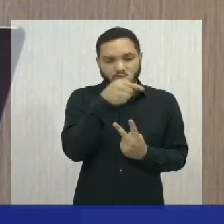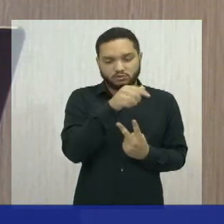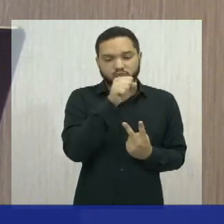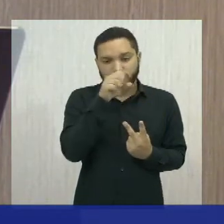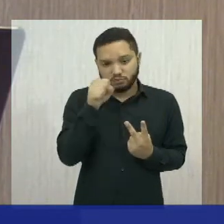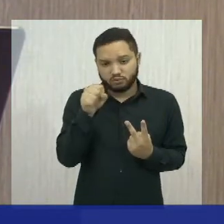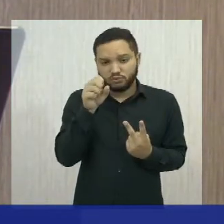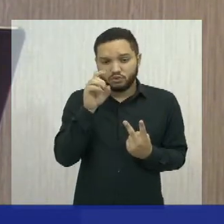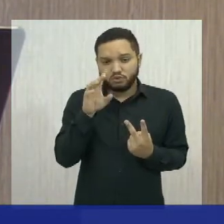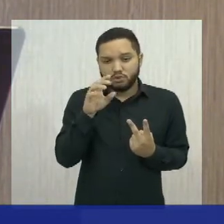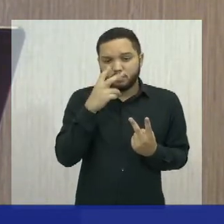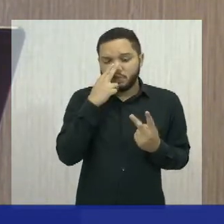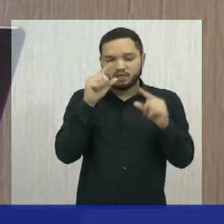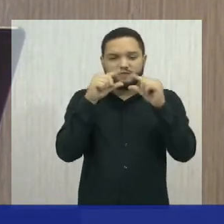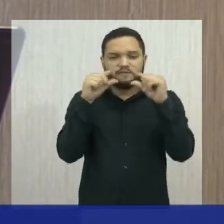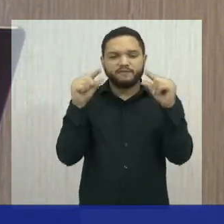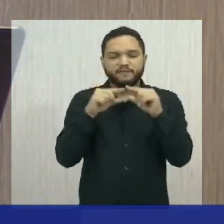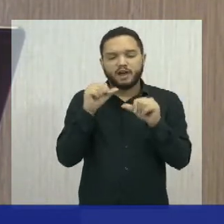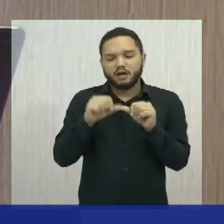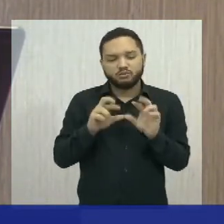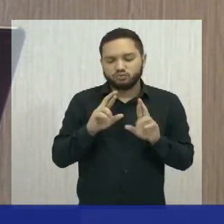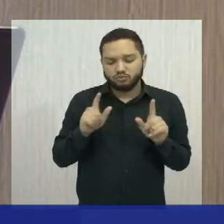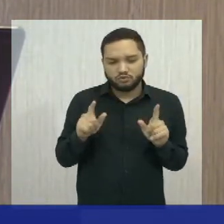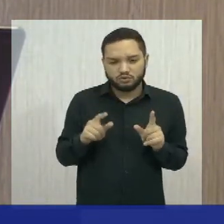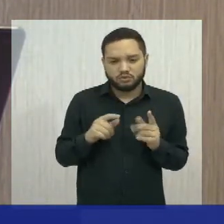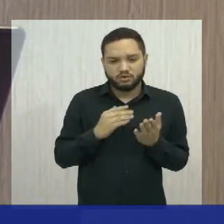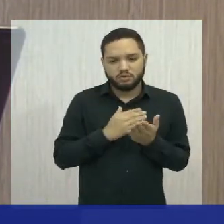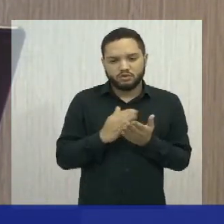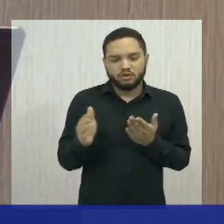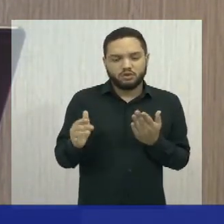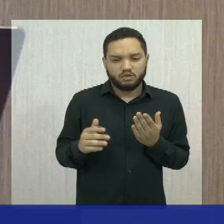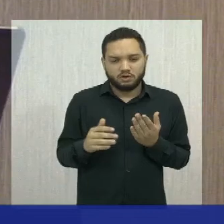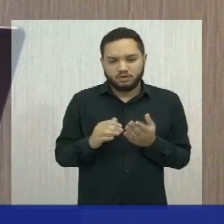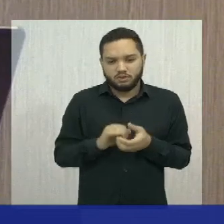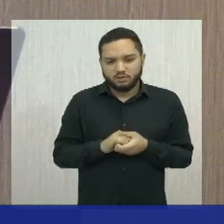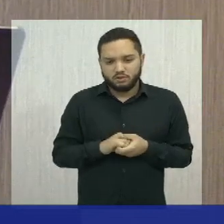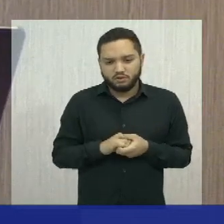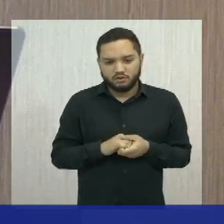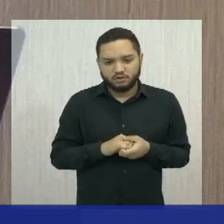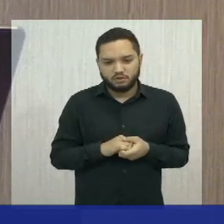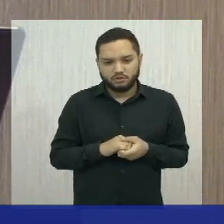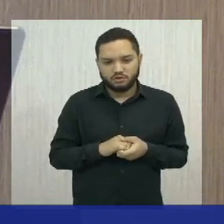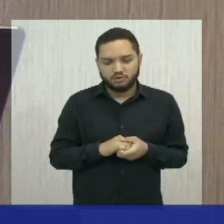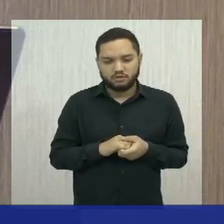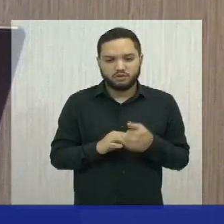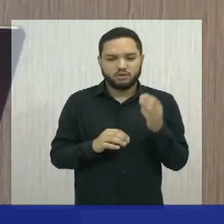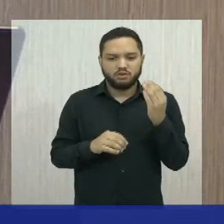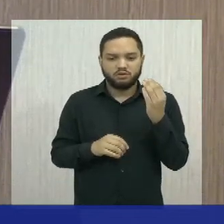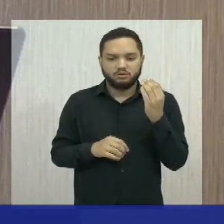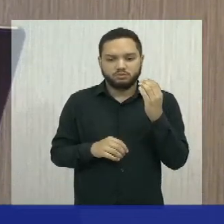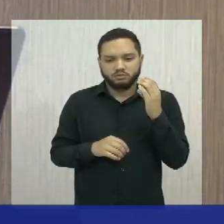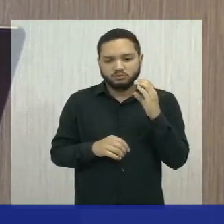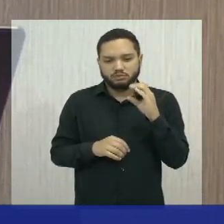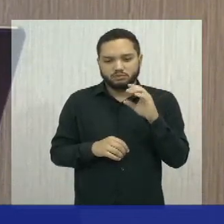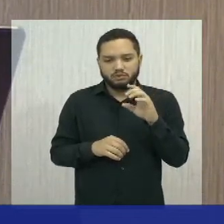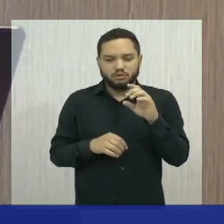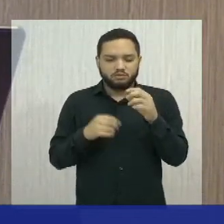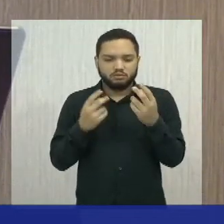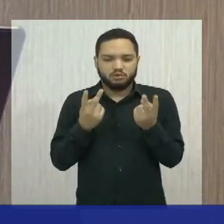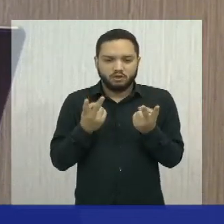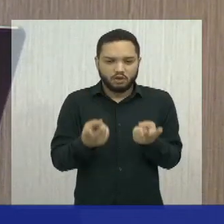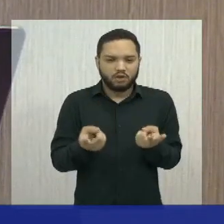vai alterar as frases. Num, ele começa a depositar em passeio, leito, não sei o que,